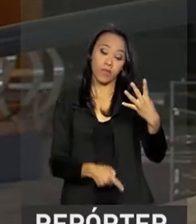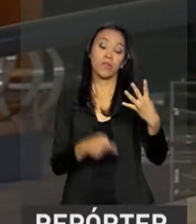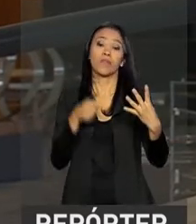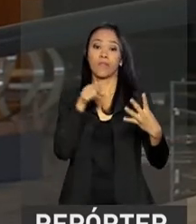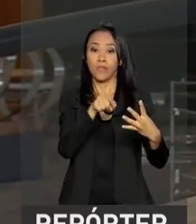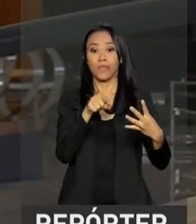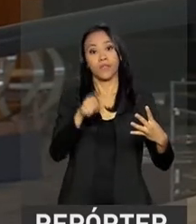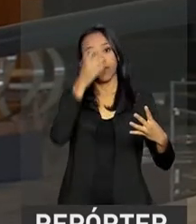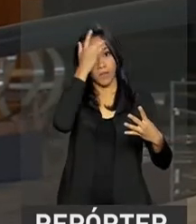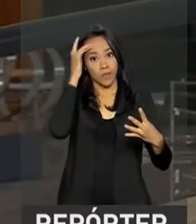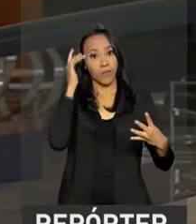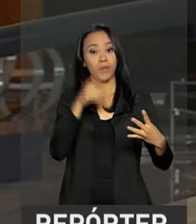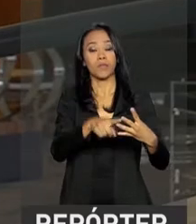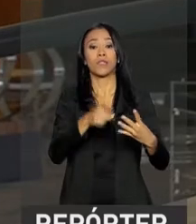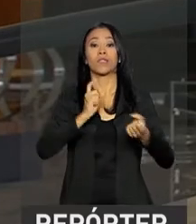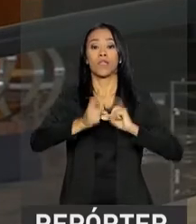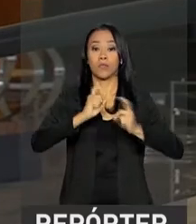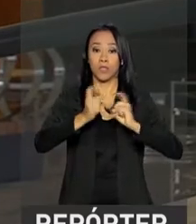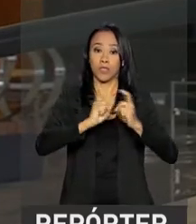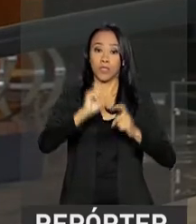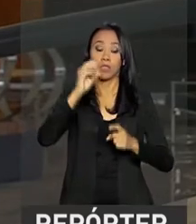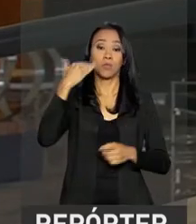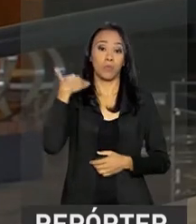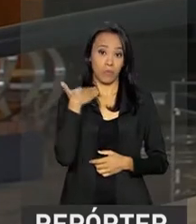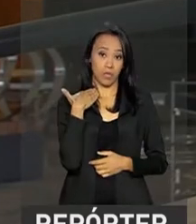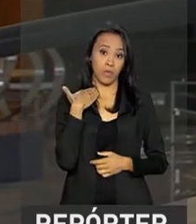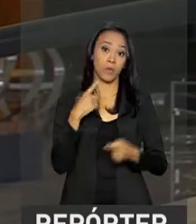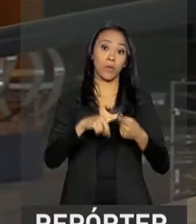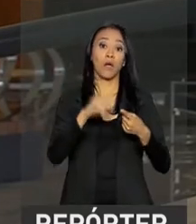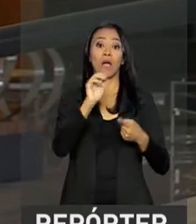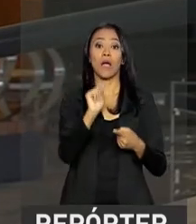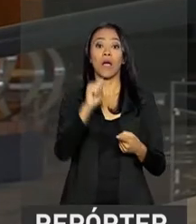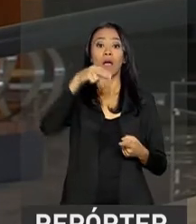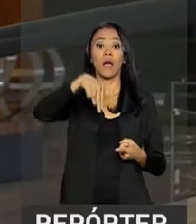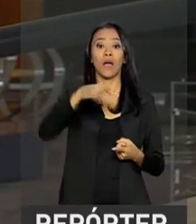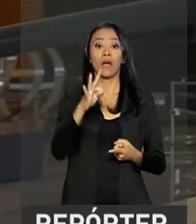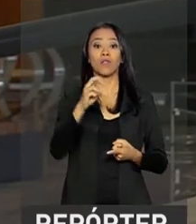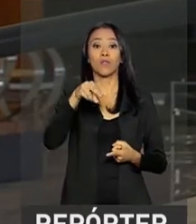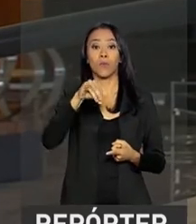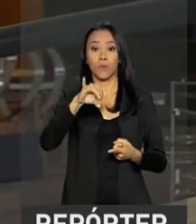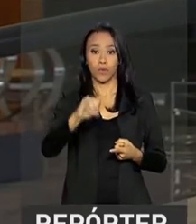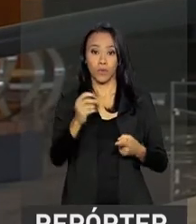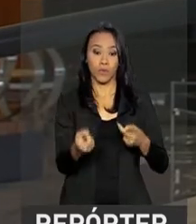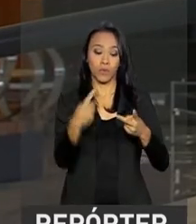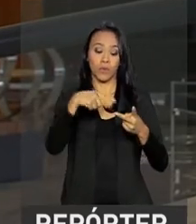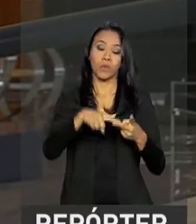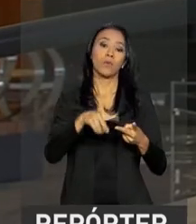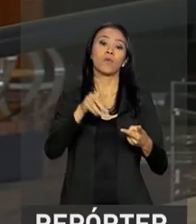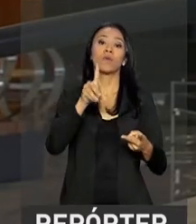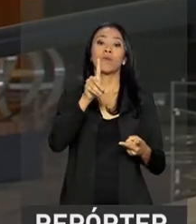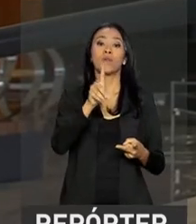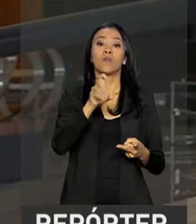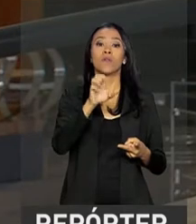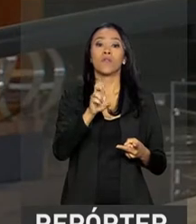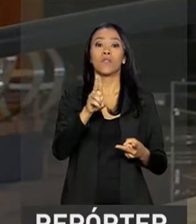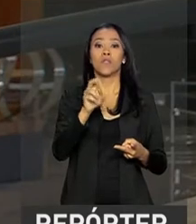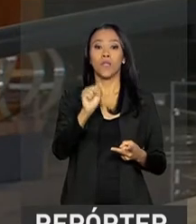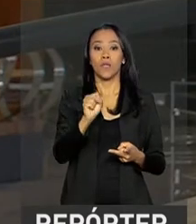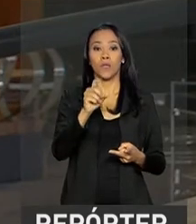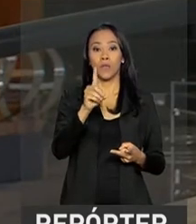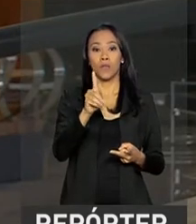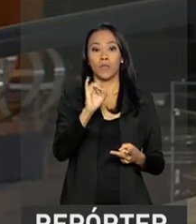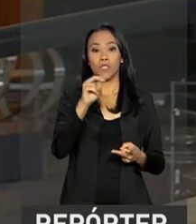na gestão do banco foram afastados antonio carlos ferreira deus de nador dos reis pereira